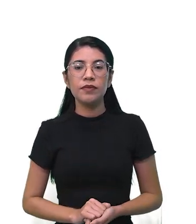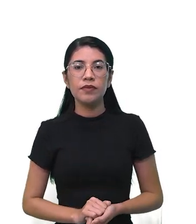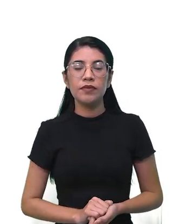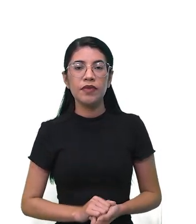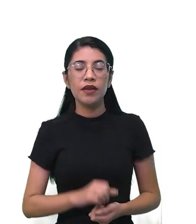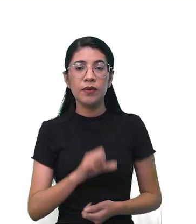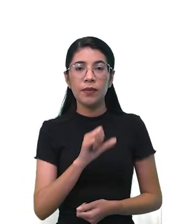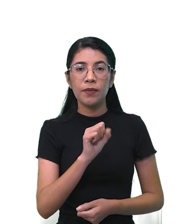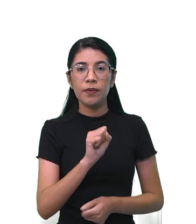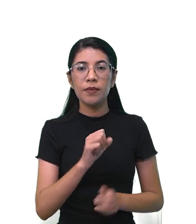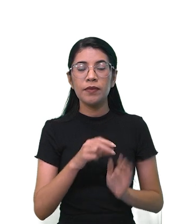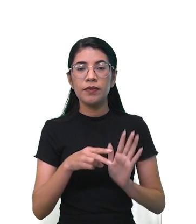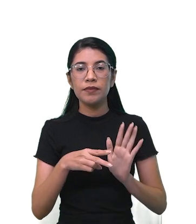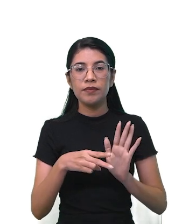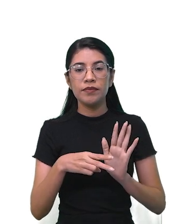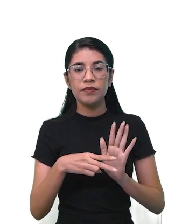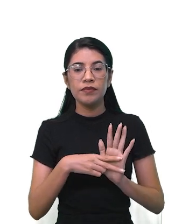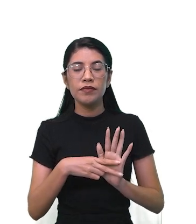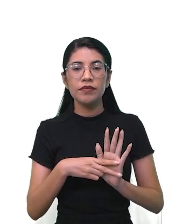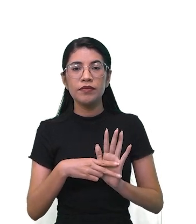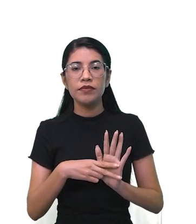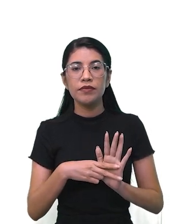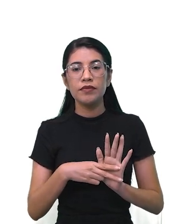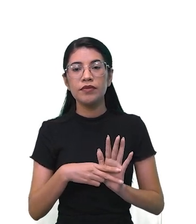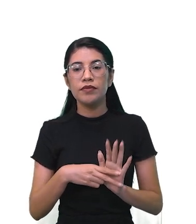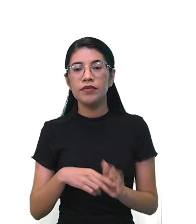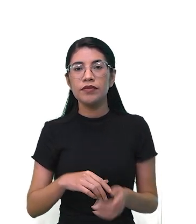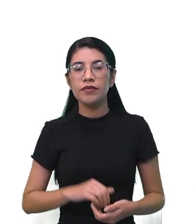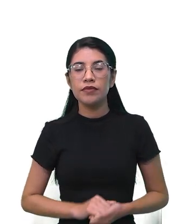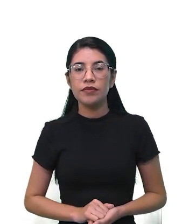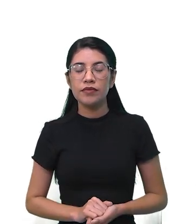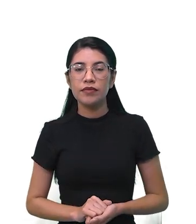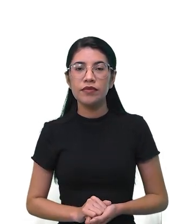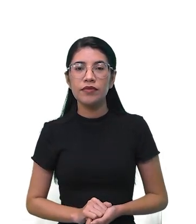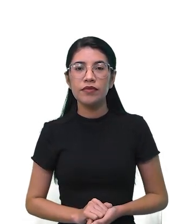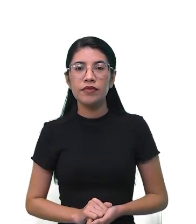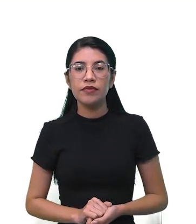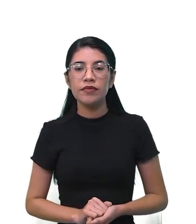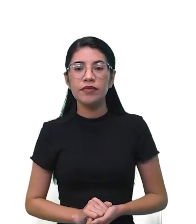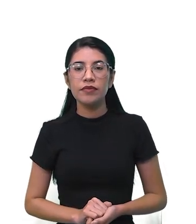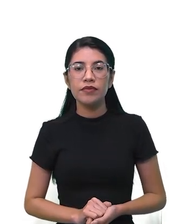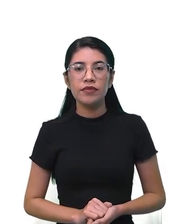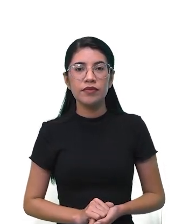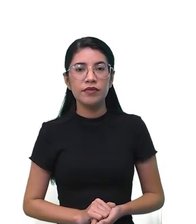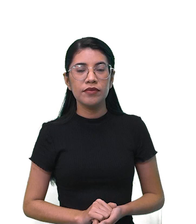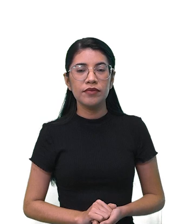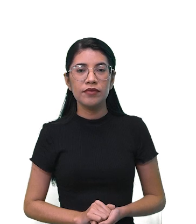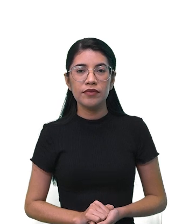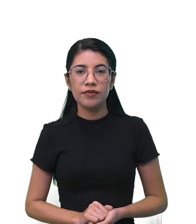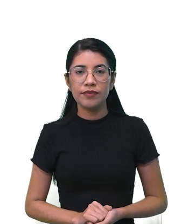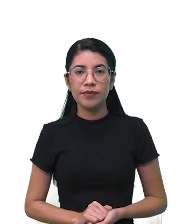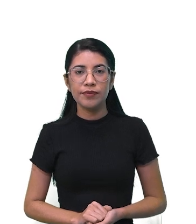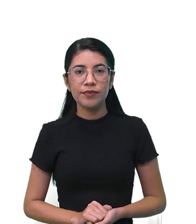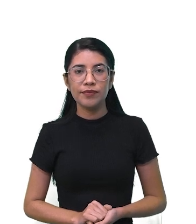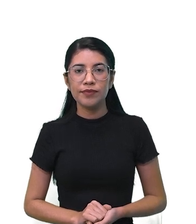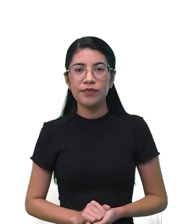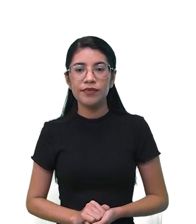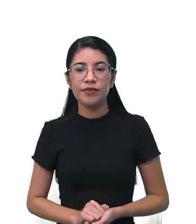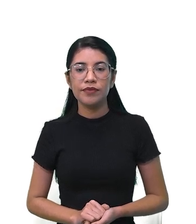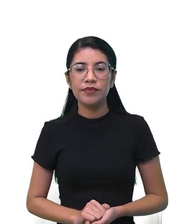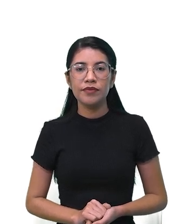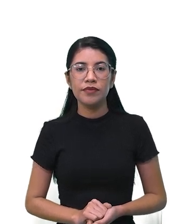4 vezes 100 vai dar 400, 4 vezes 8, 32. Então, 400 mais